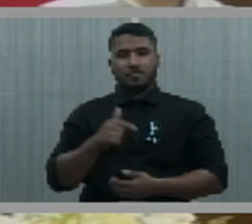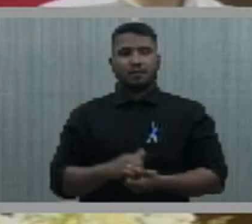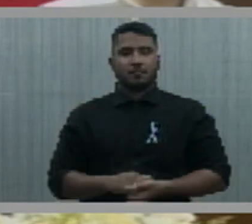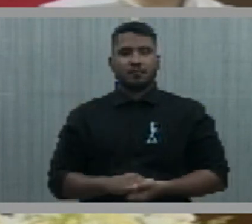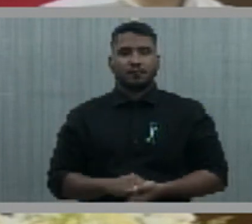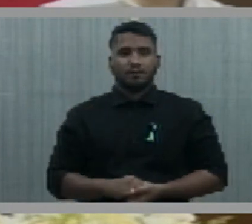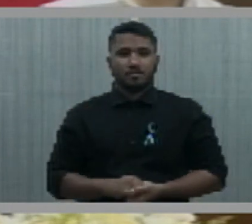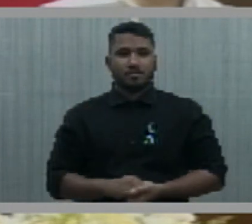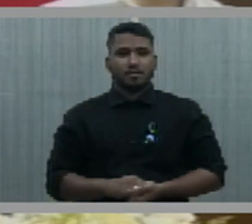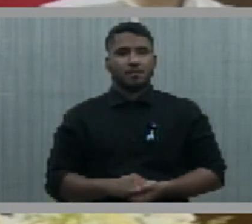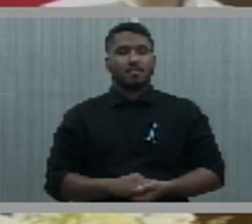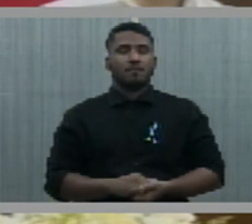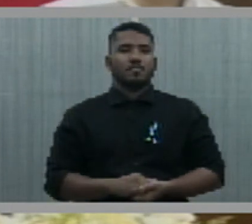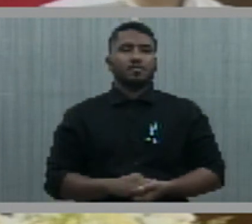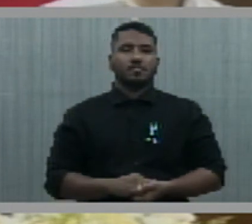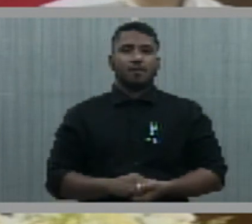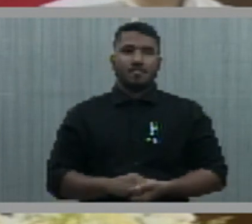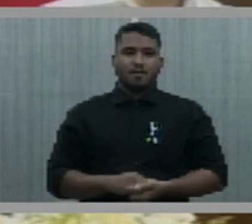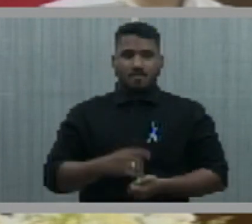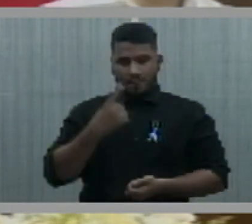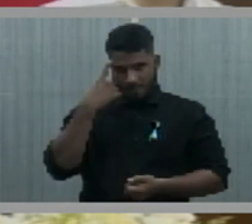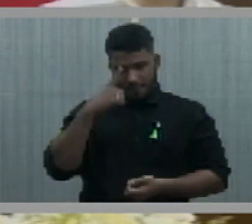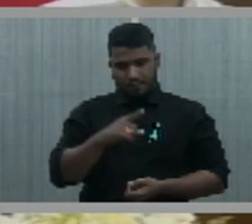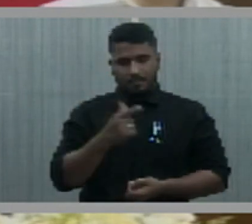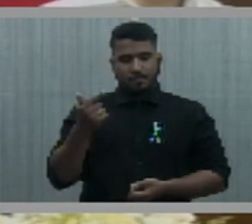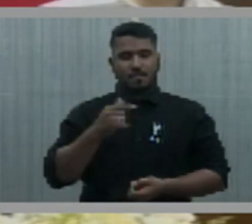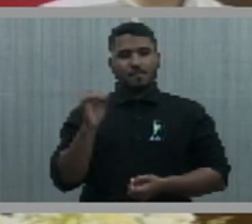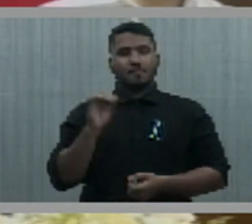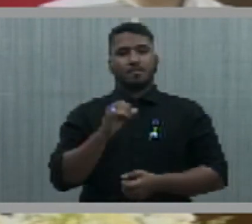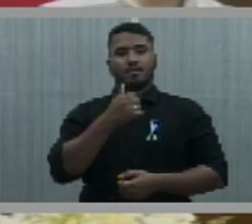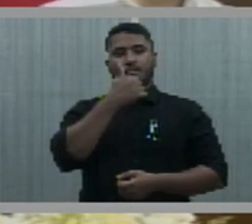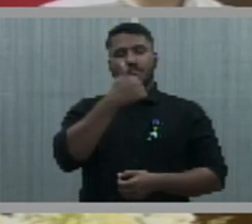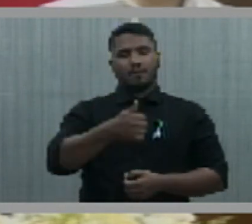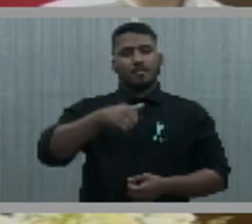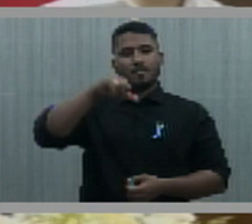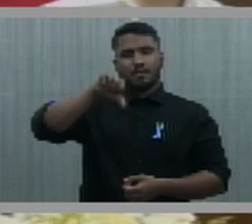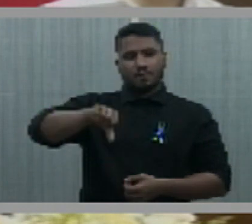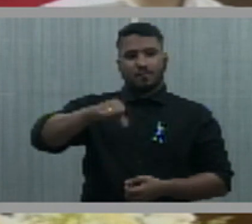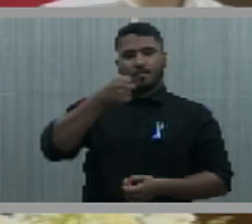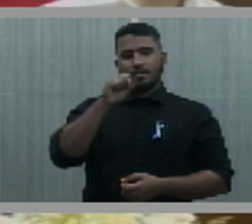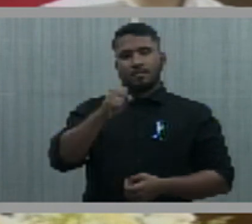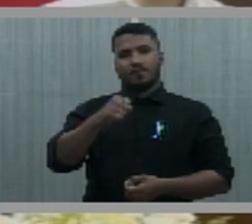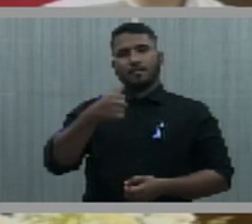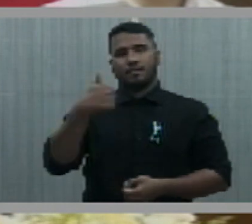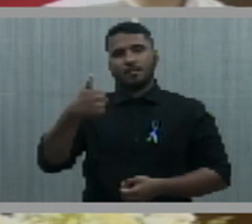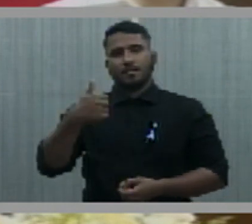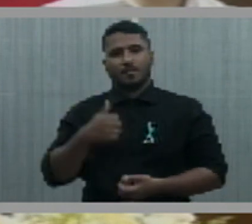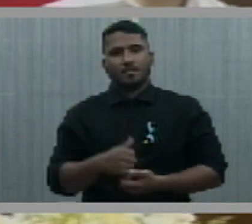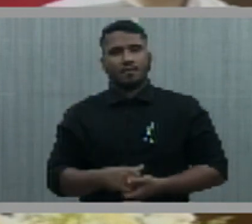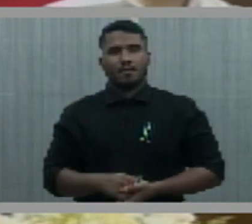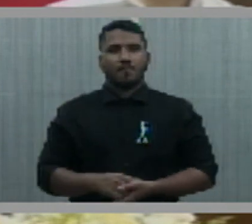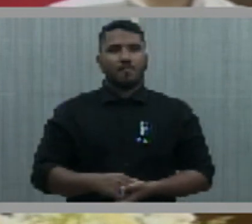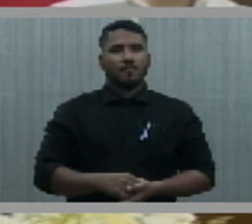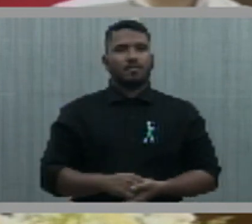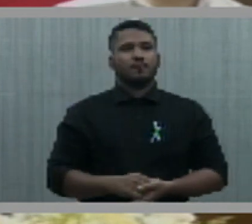em 2 de outubro de 1981.